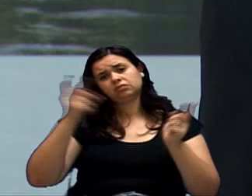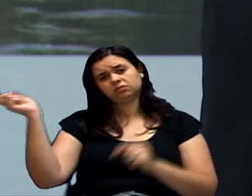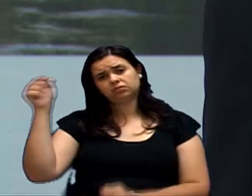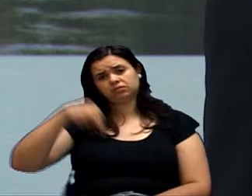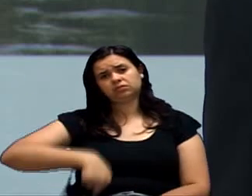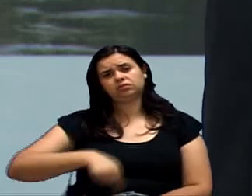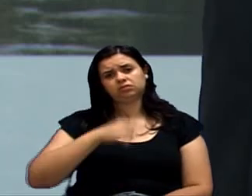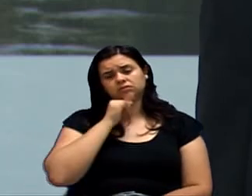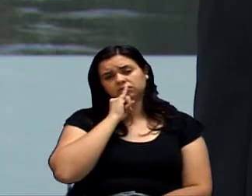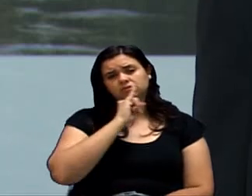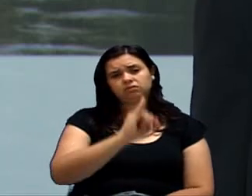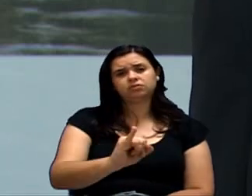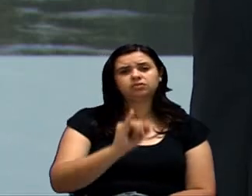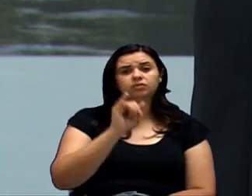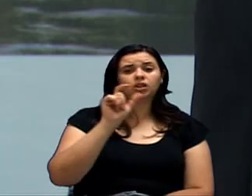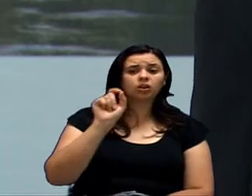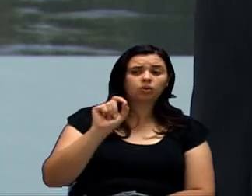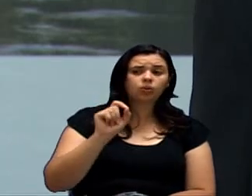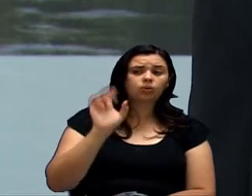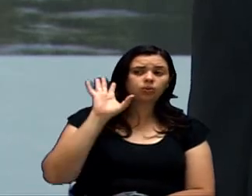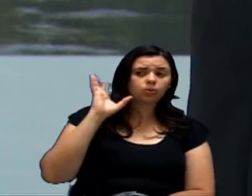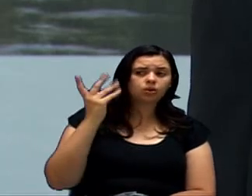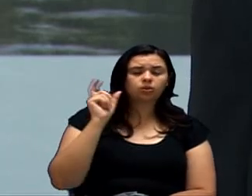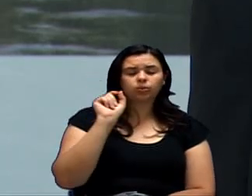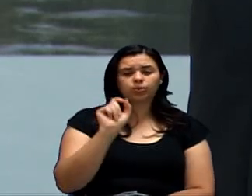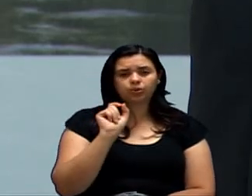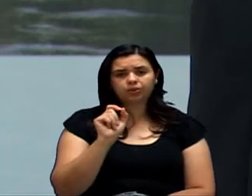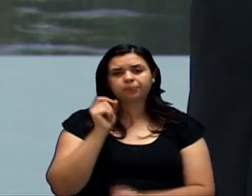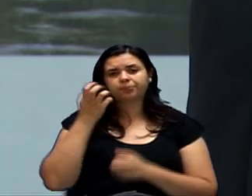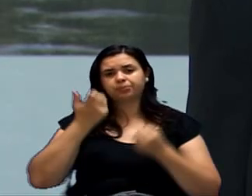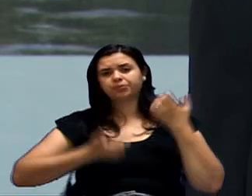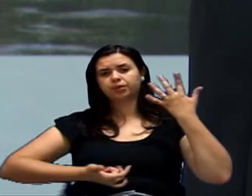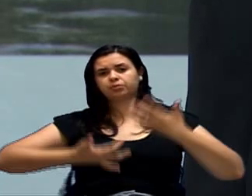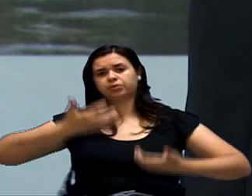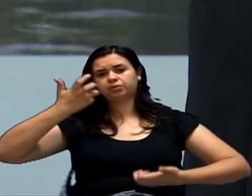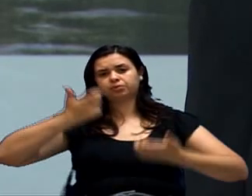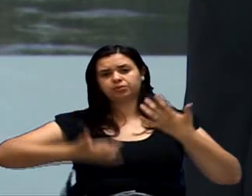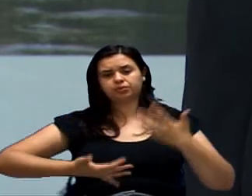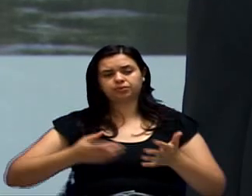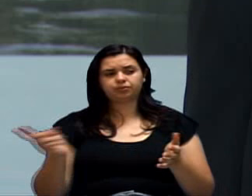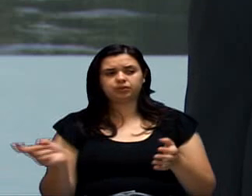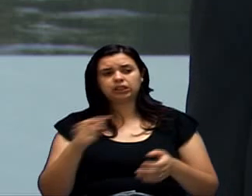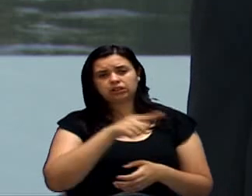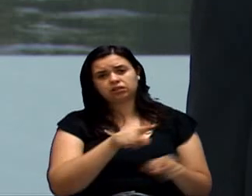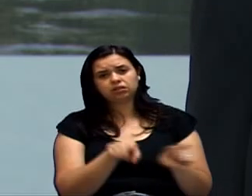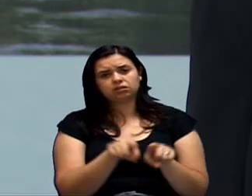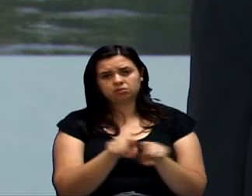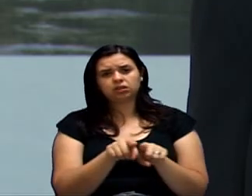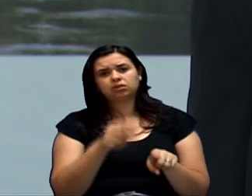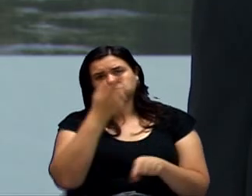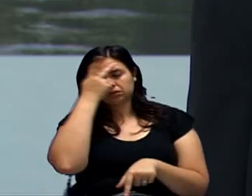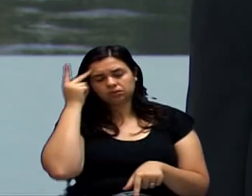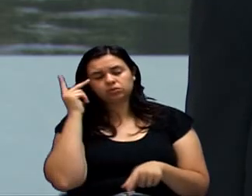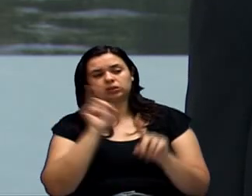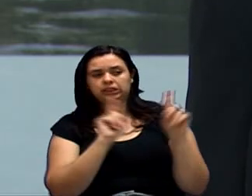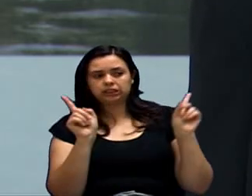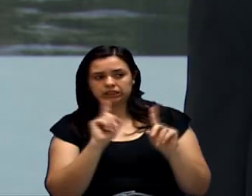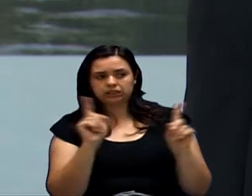e também retornar àqueles que nos pediram explicações, porque realmente